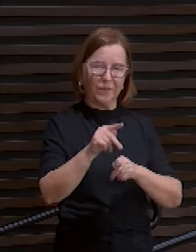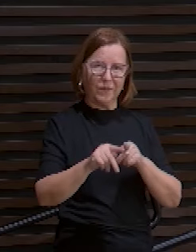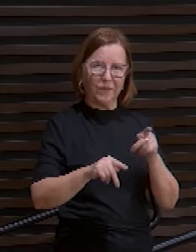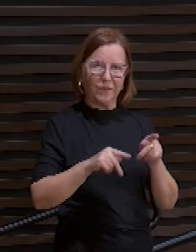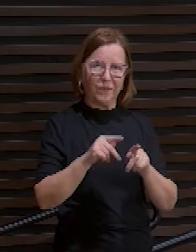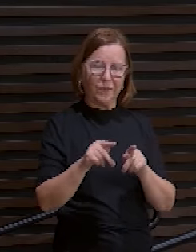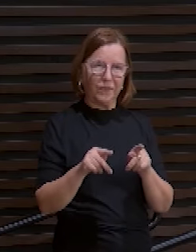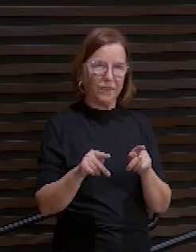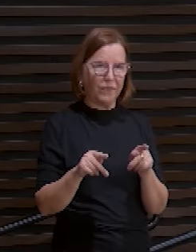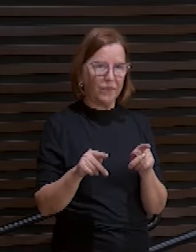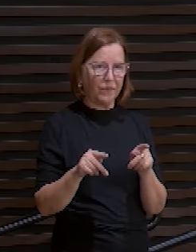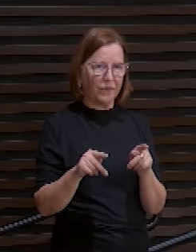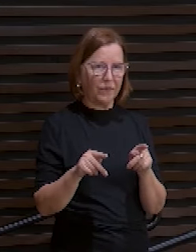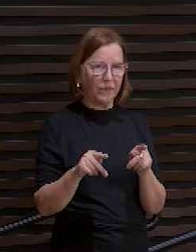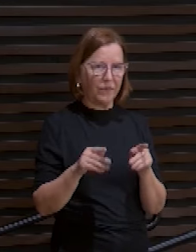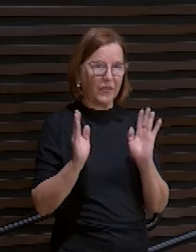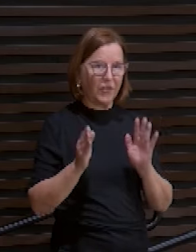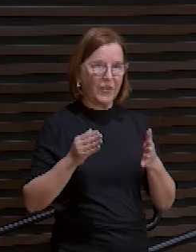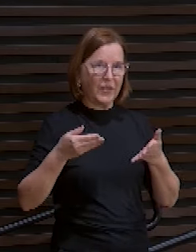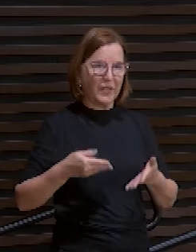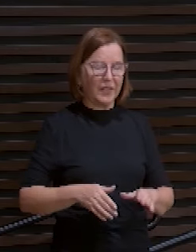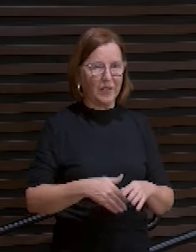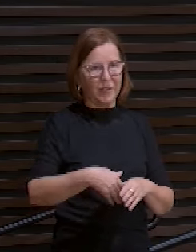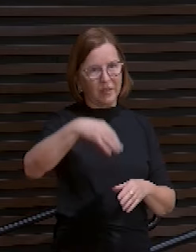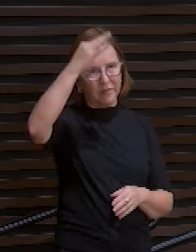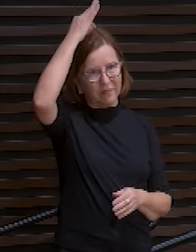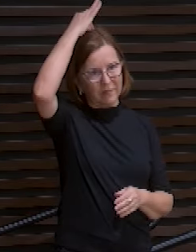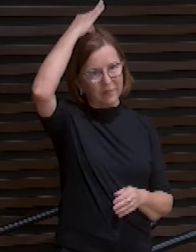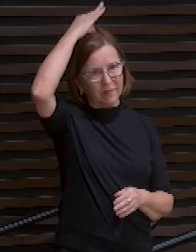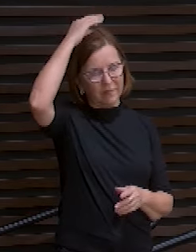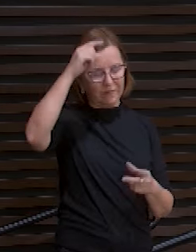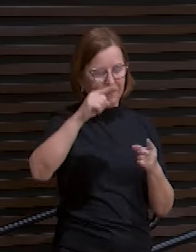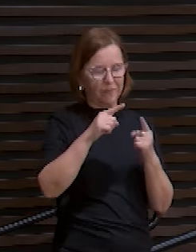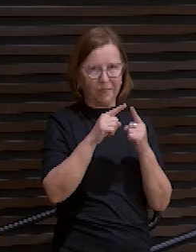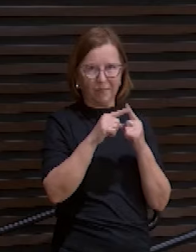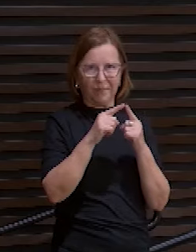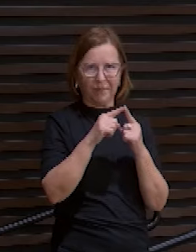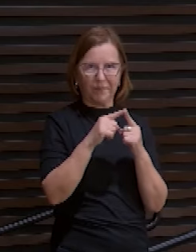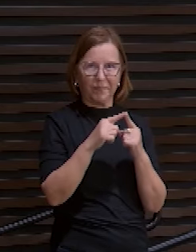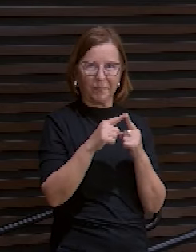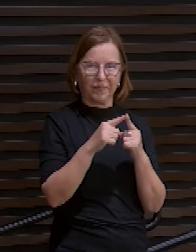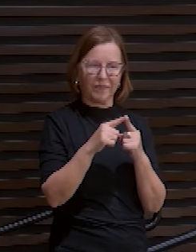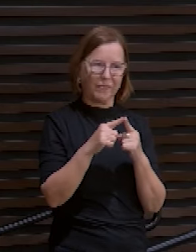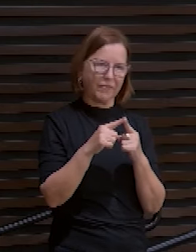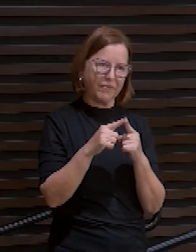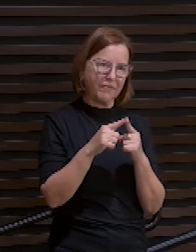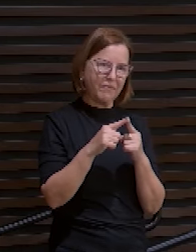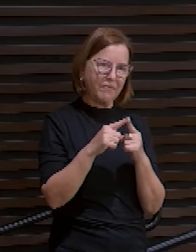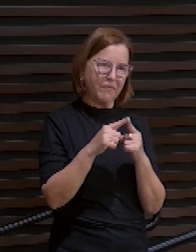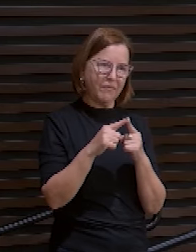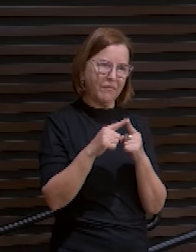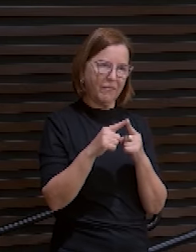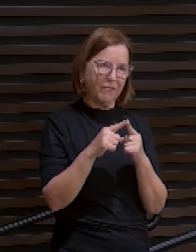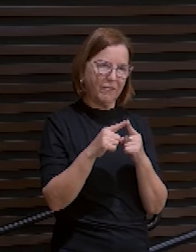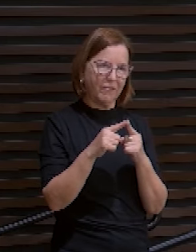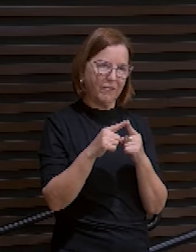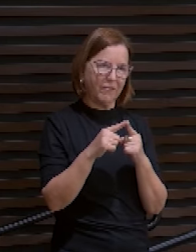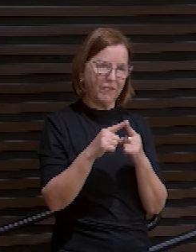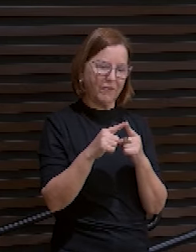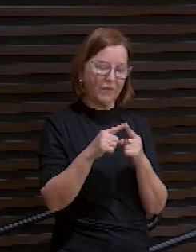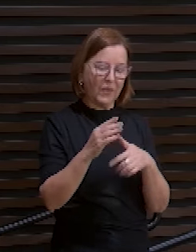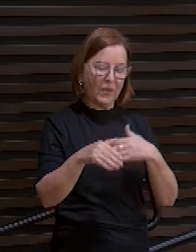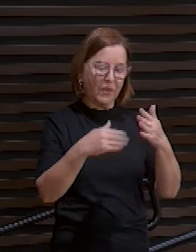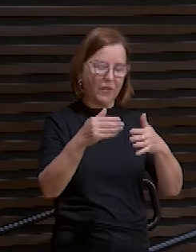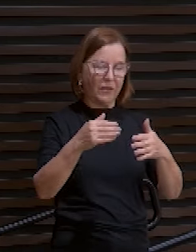naqueles que já nasceram de novo primeiro o crescimento Cristão